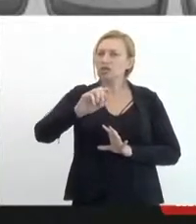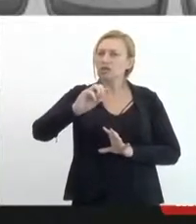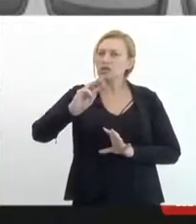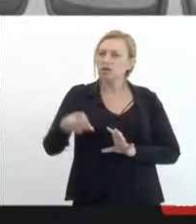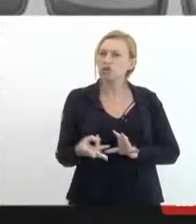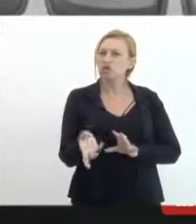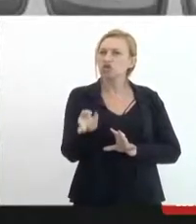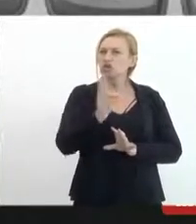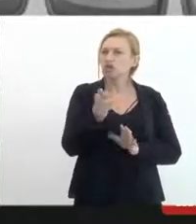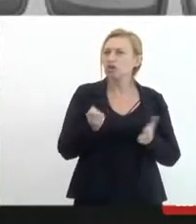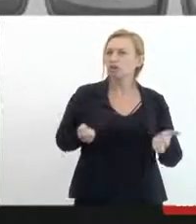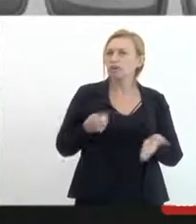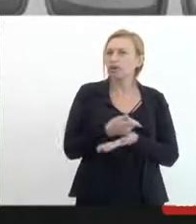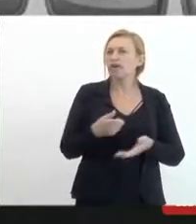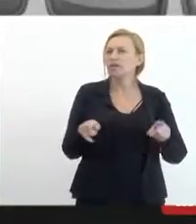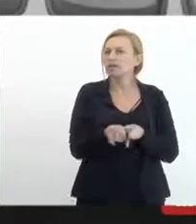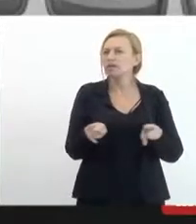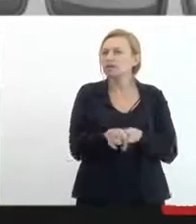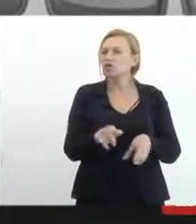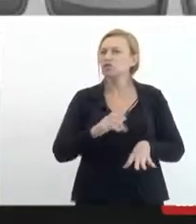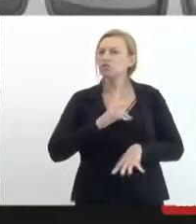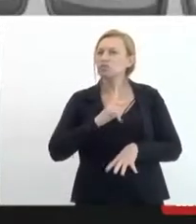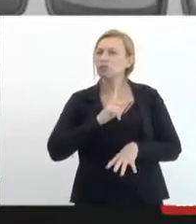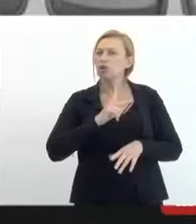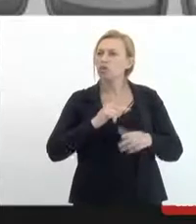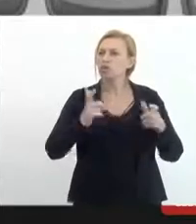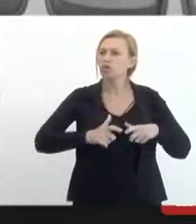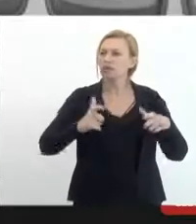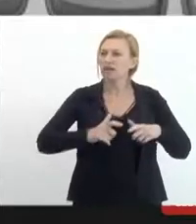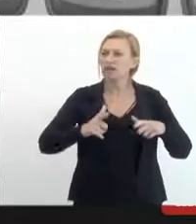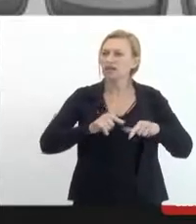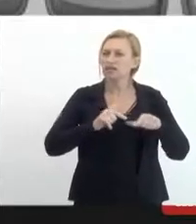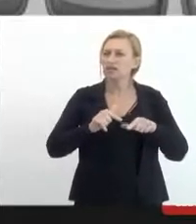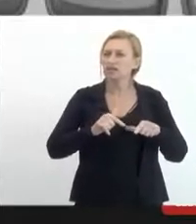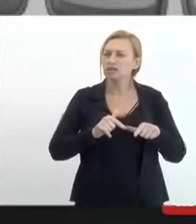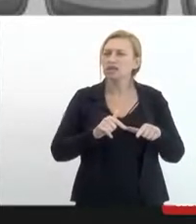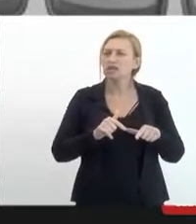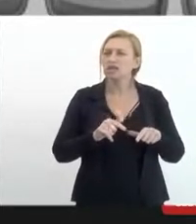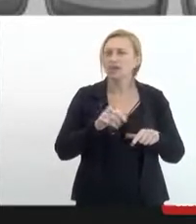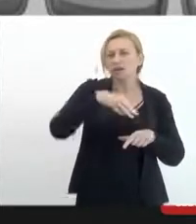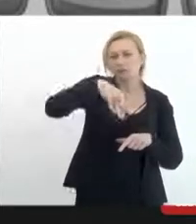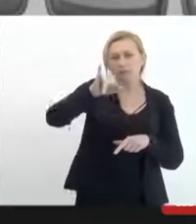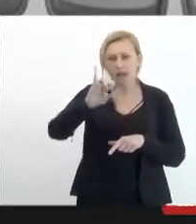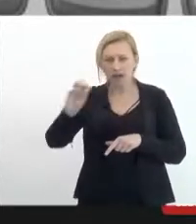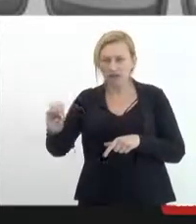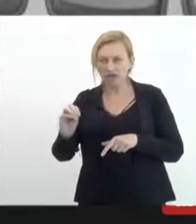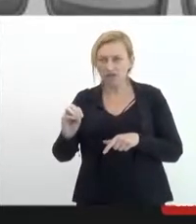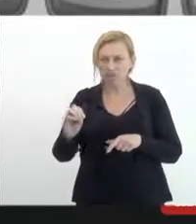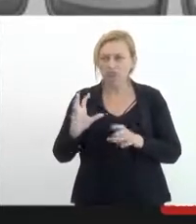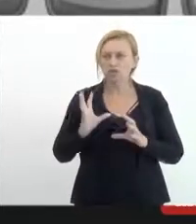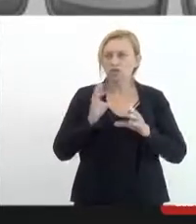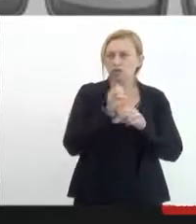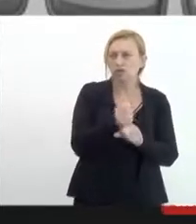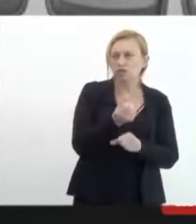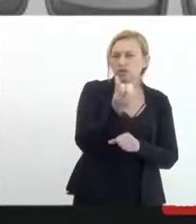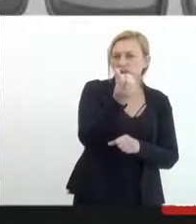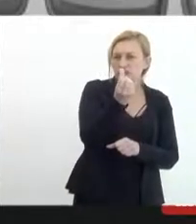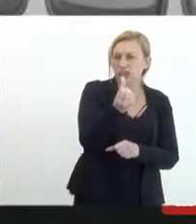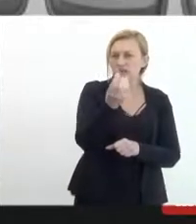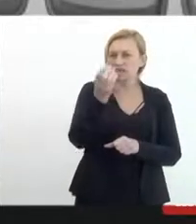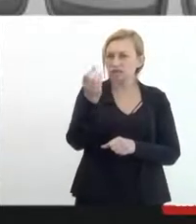um pagamento feito também no próprio ambiente de anistia em maio, somando-se, portanto,